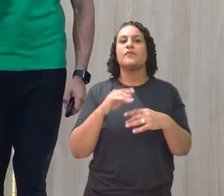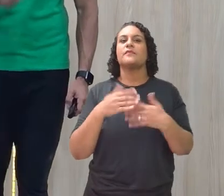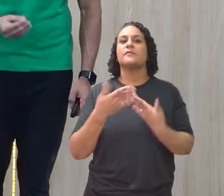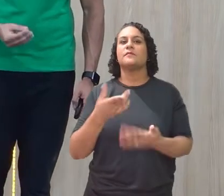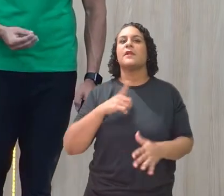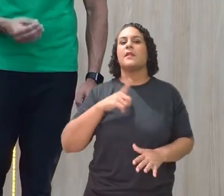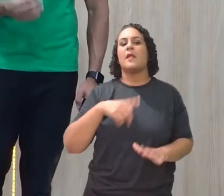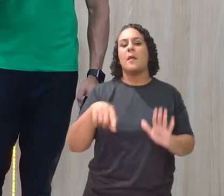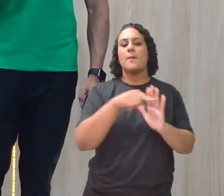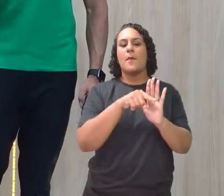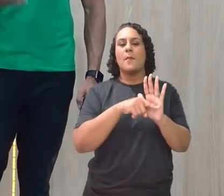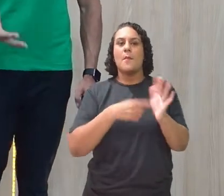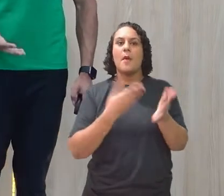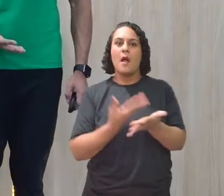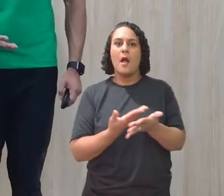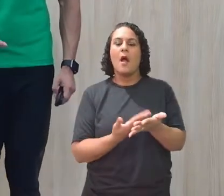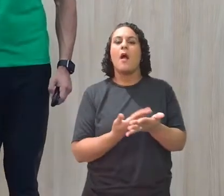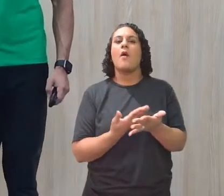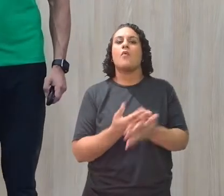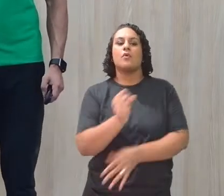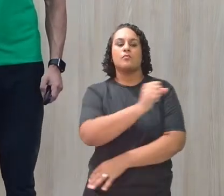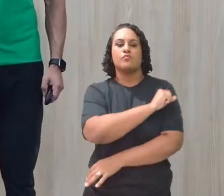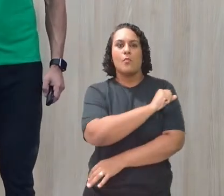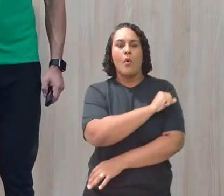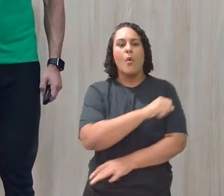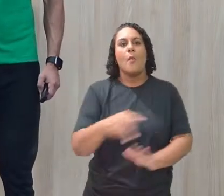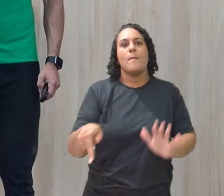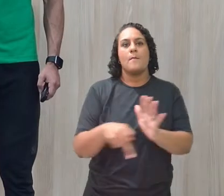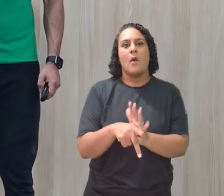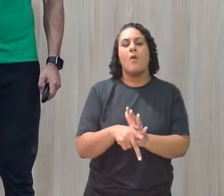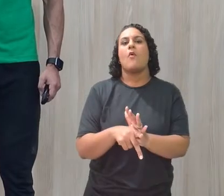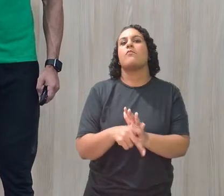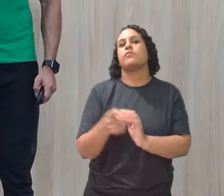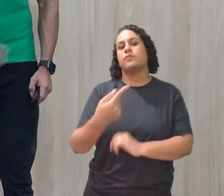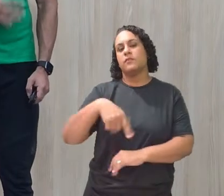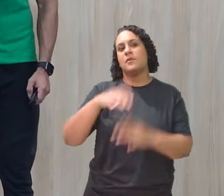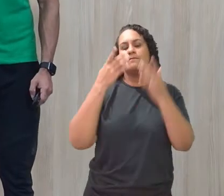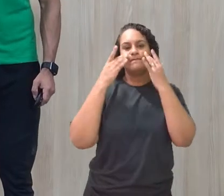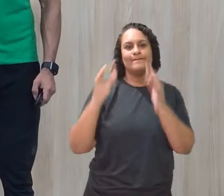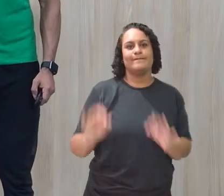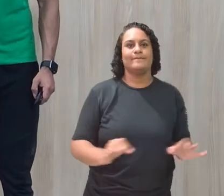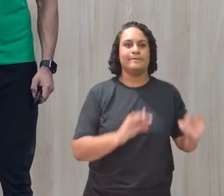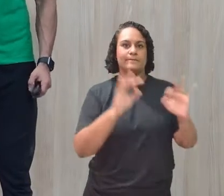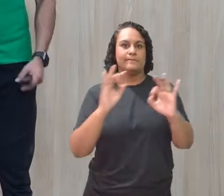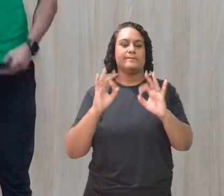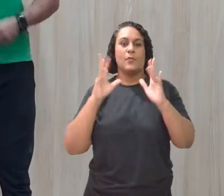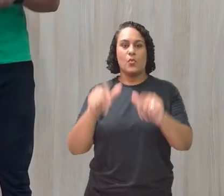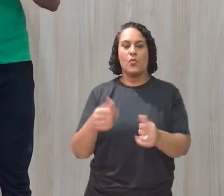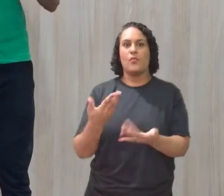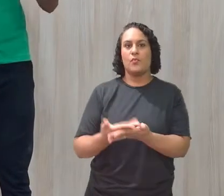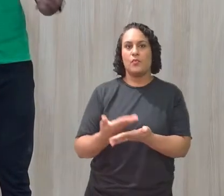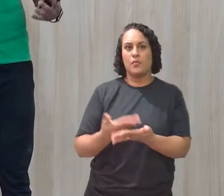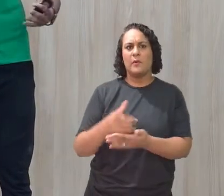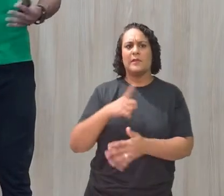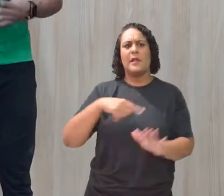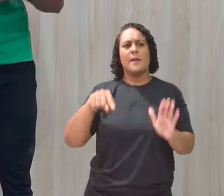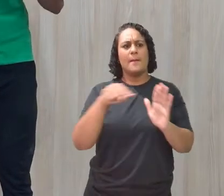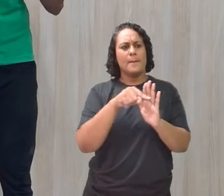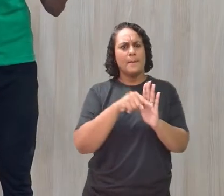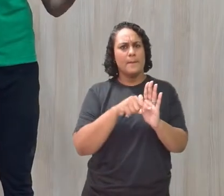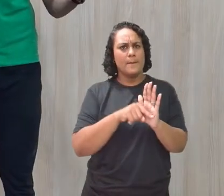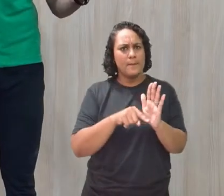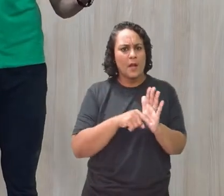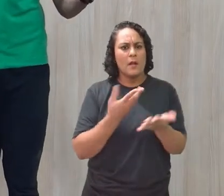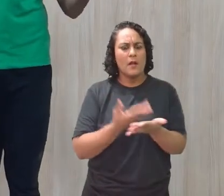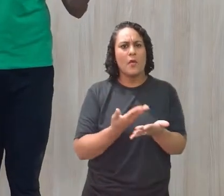playlist do 8º ano, onde você pode assistir todas as nossas aulas de todas as disciplinas. Tem playlist também